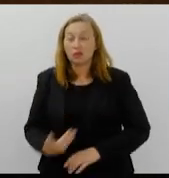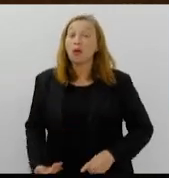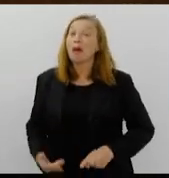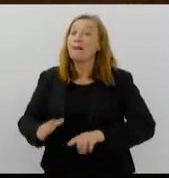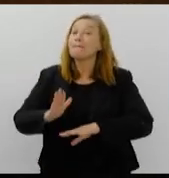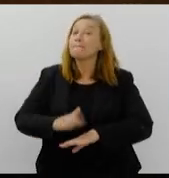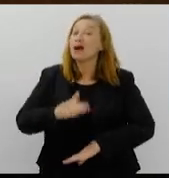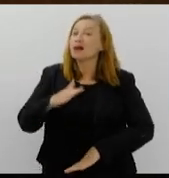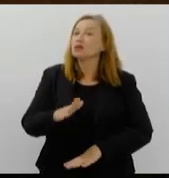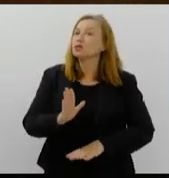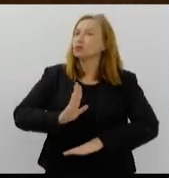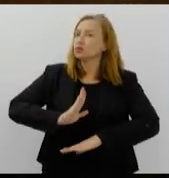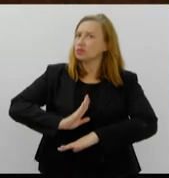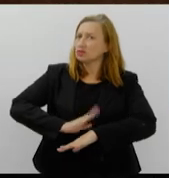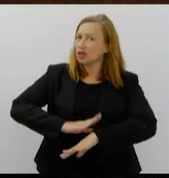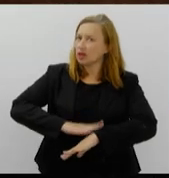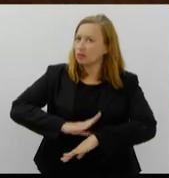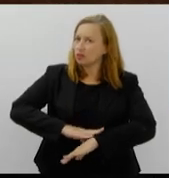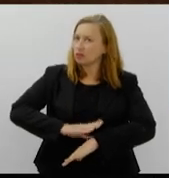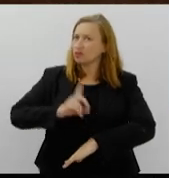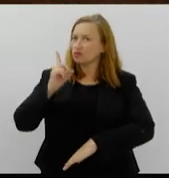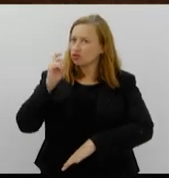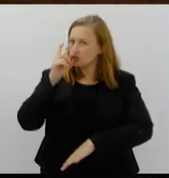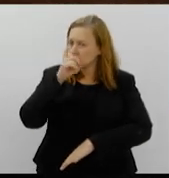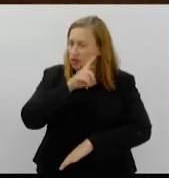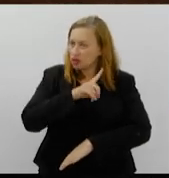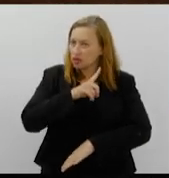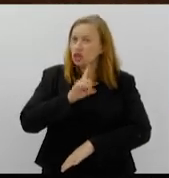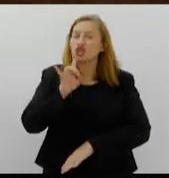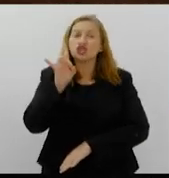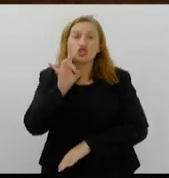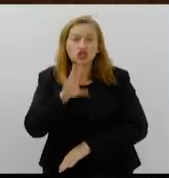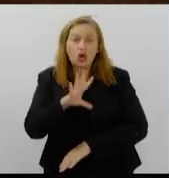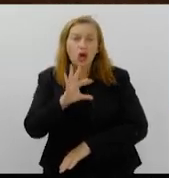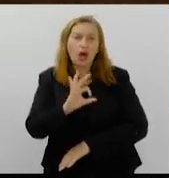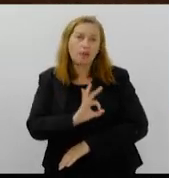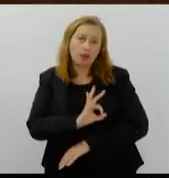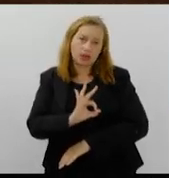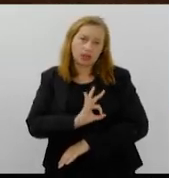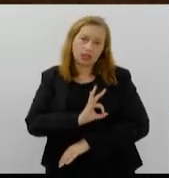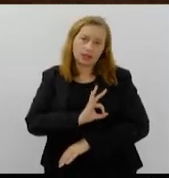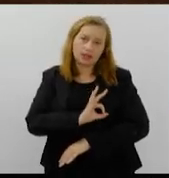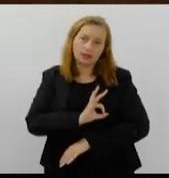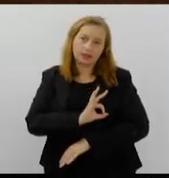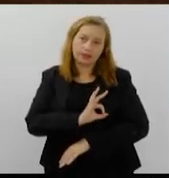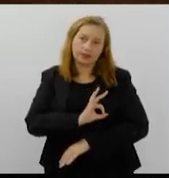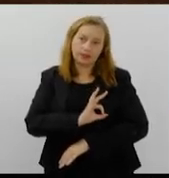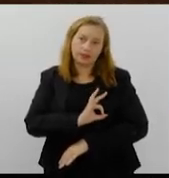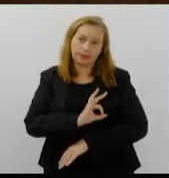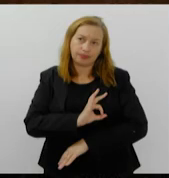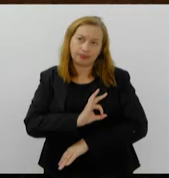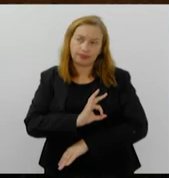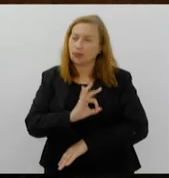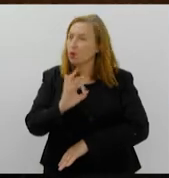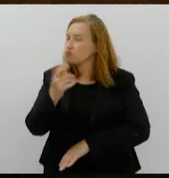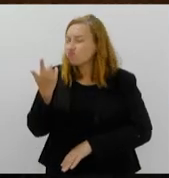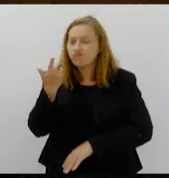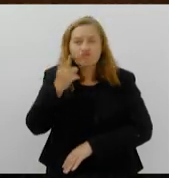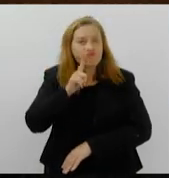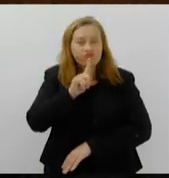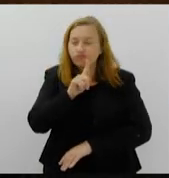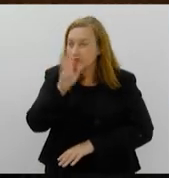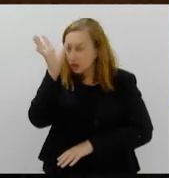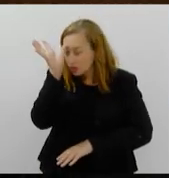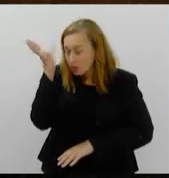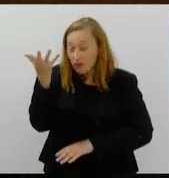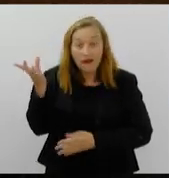os tempos são nebulosos e somente a polícia não está conseguindo lidar com